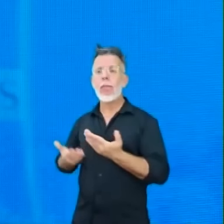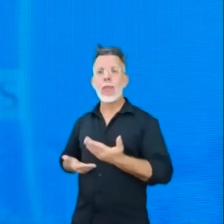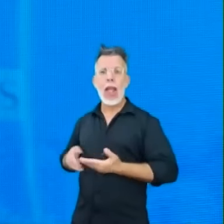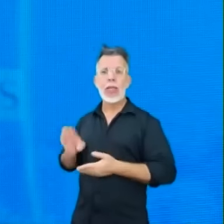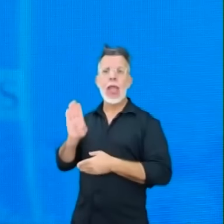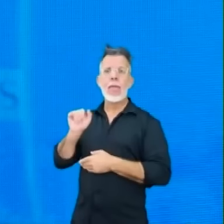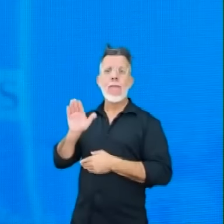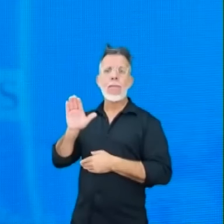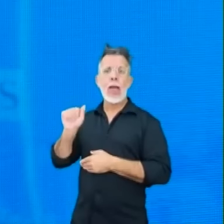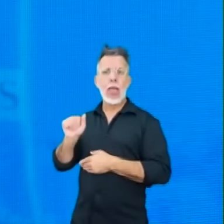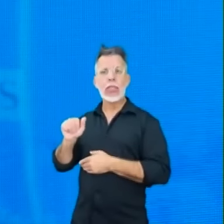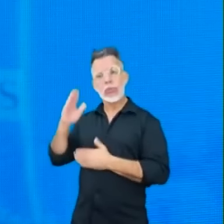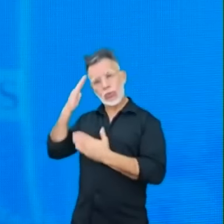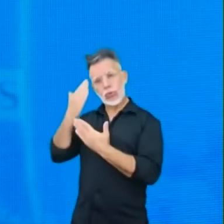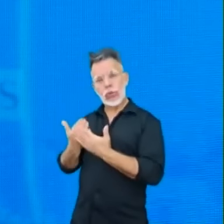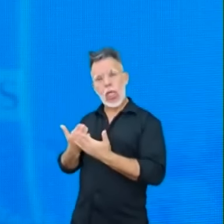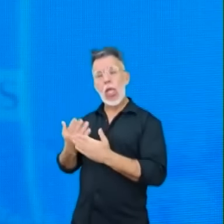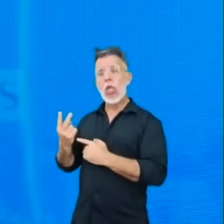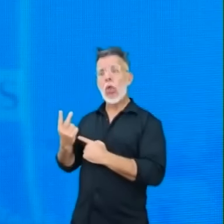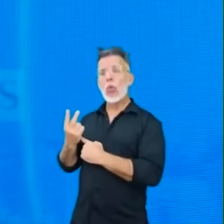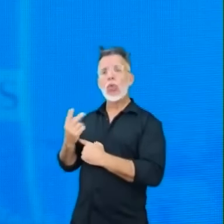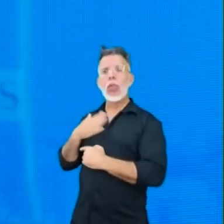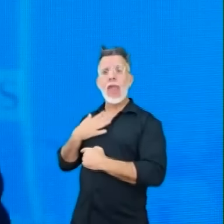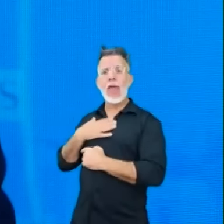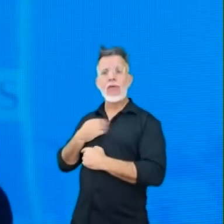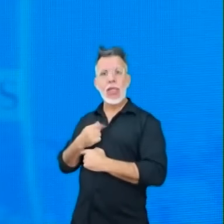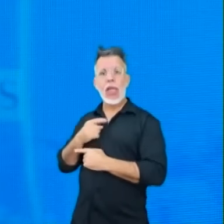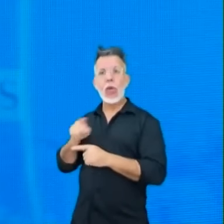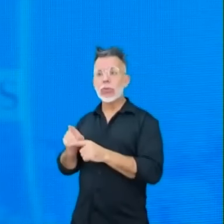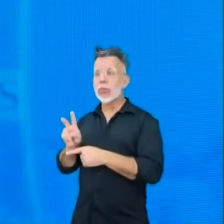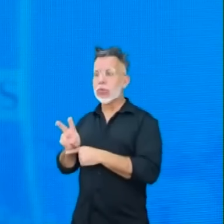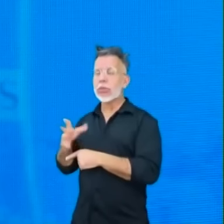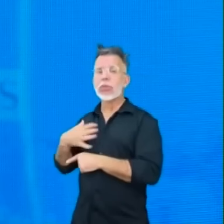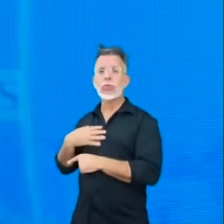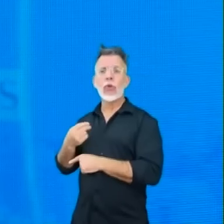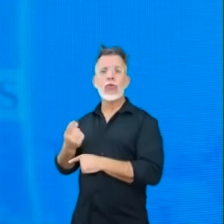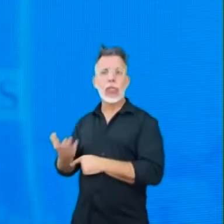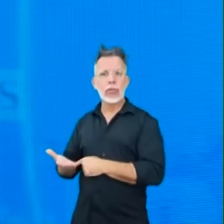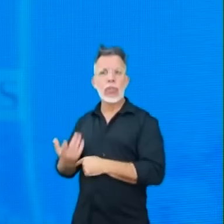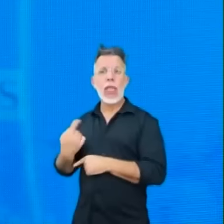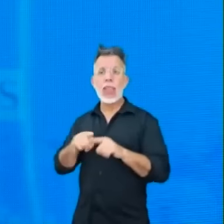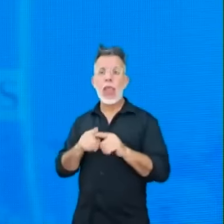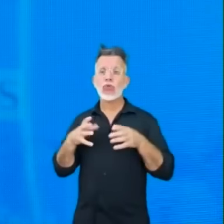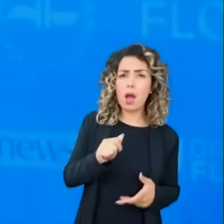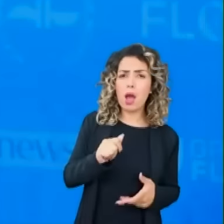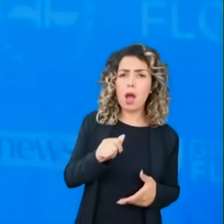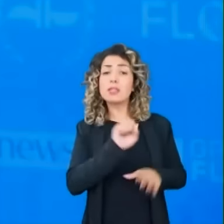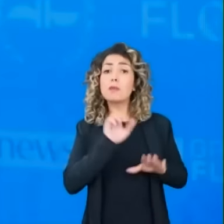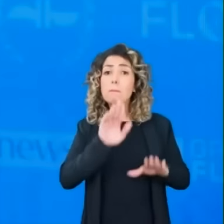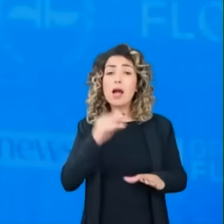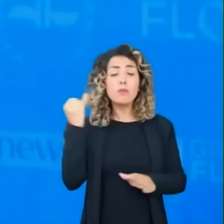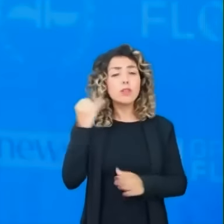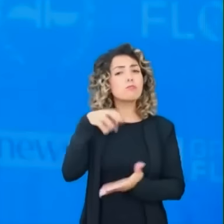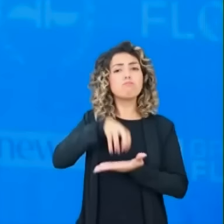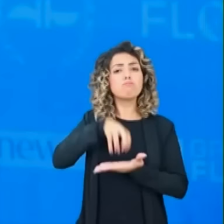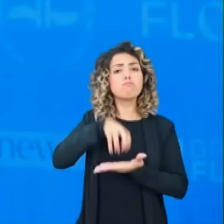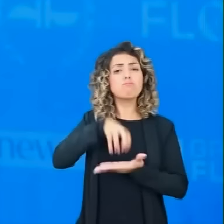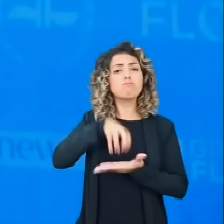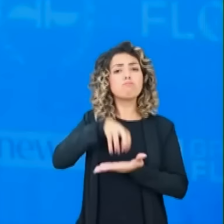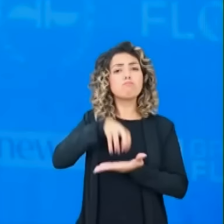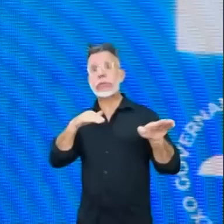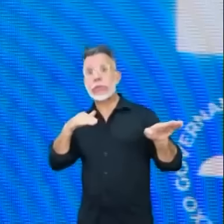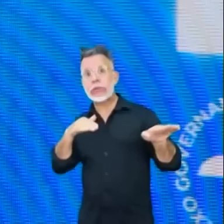Marina Helena, do Novo, defendeu implementar mais faixas azuis na cidade para reduzir acidentes. José Luiz da Atena,